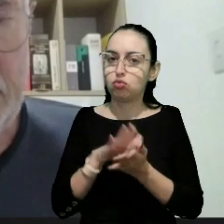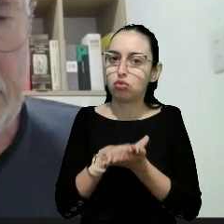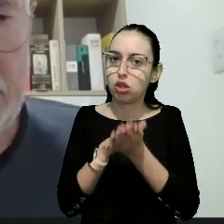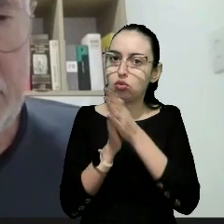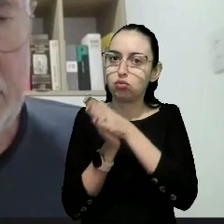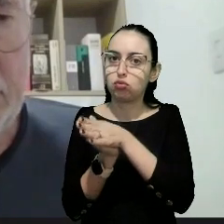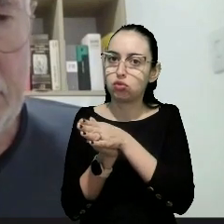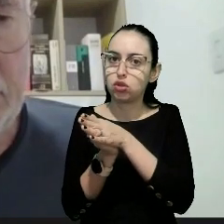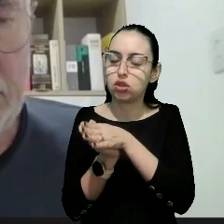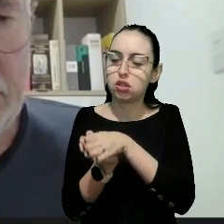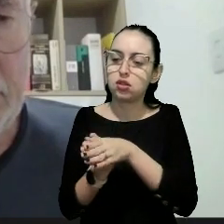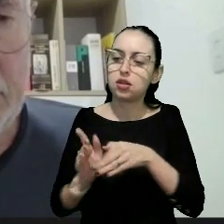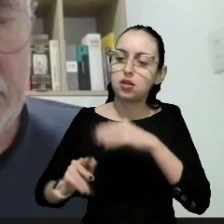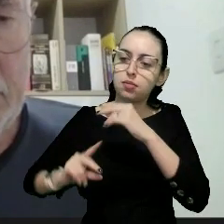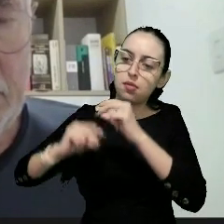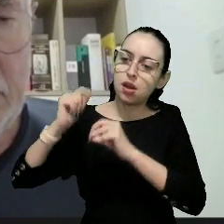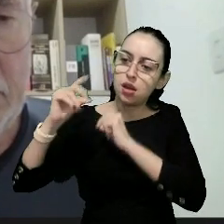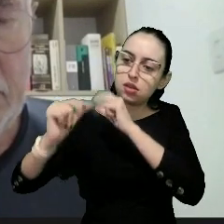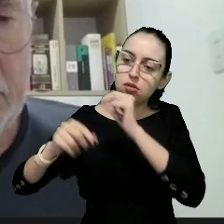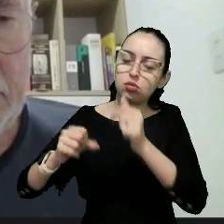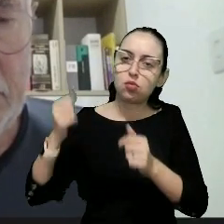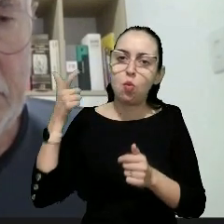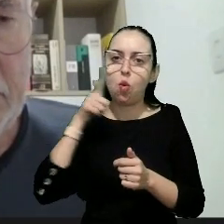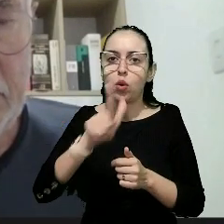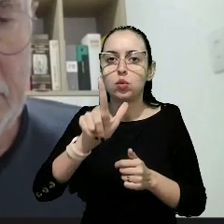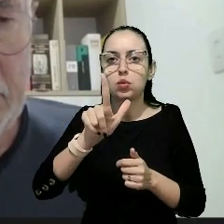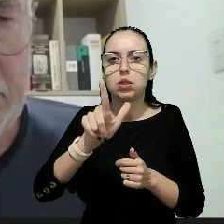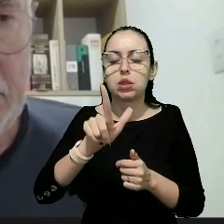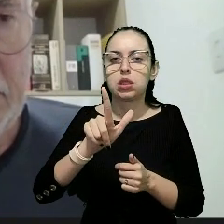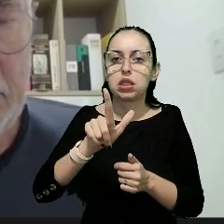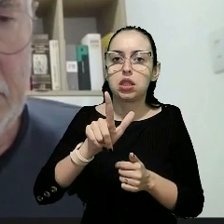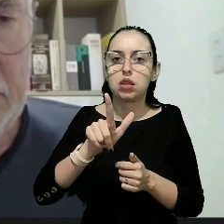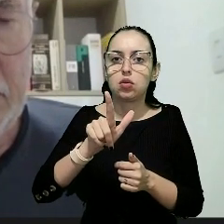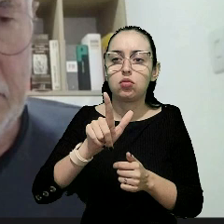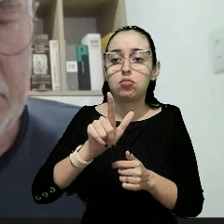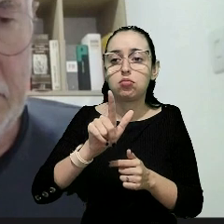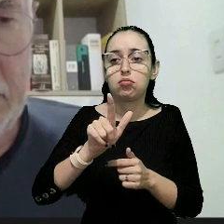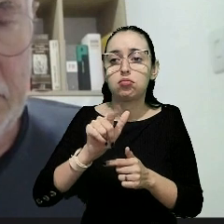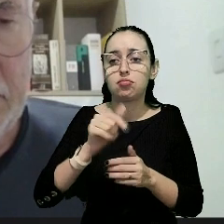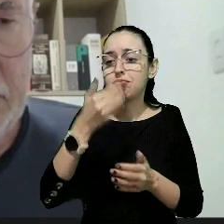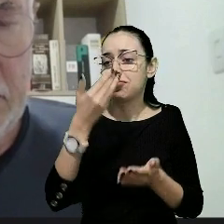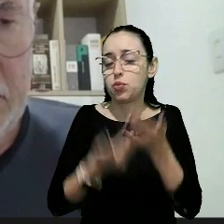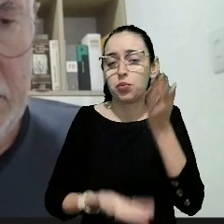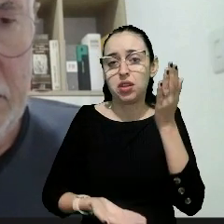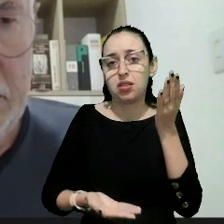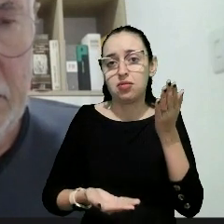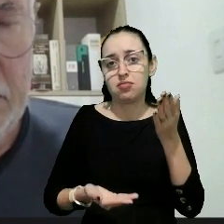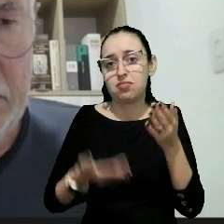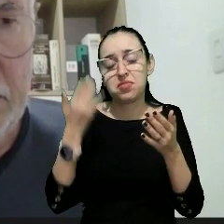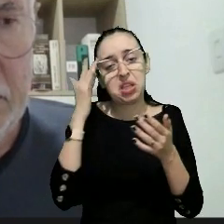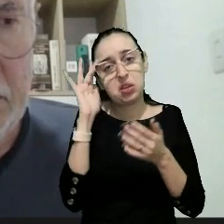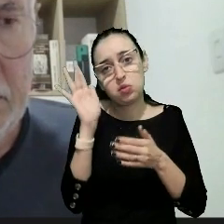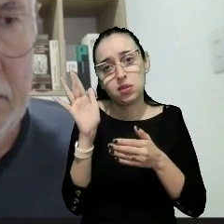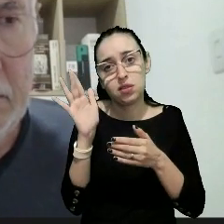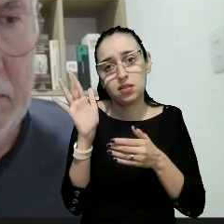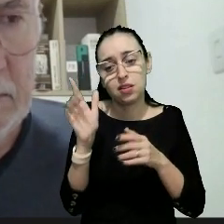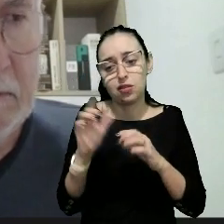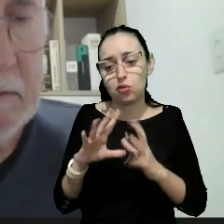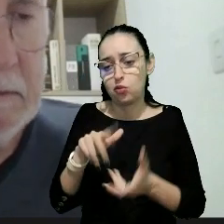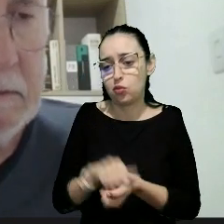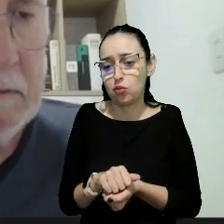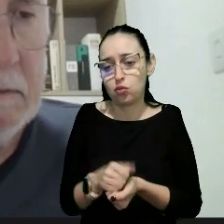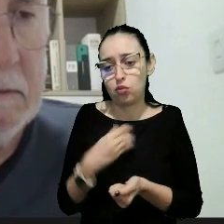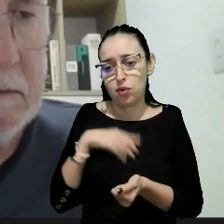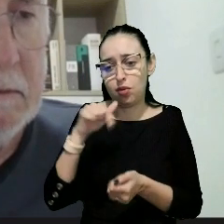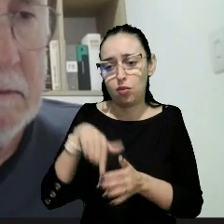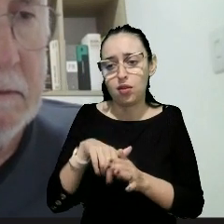sanduíche mesmo, né? A gente passou assim por tantas conquistas e ficou meio perdido, assim, eu